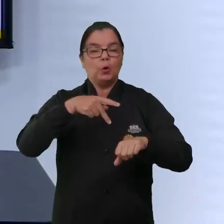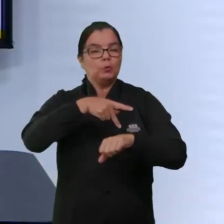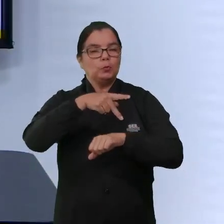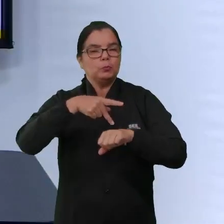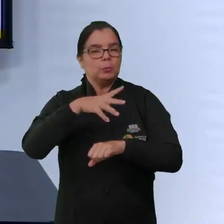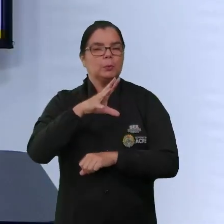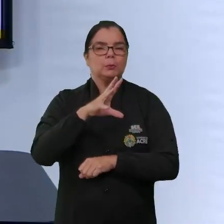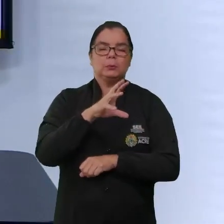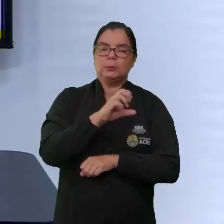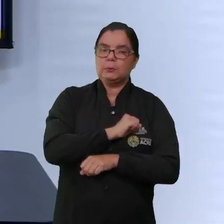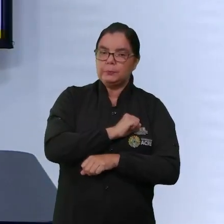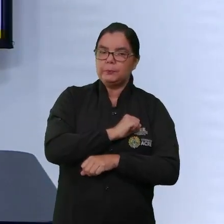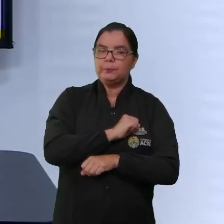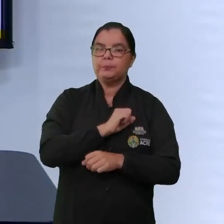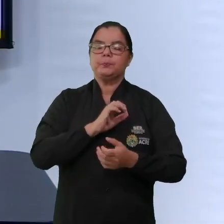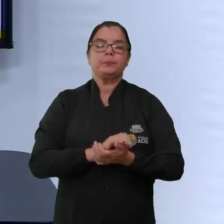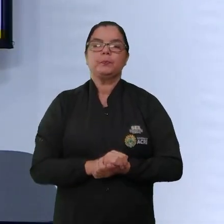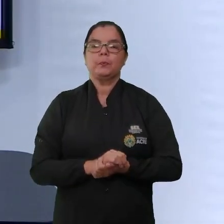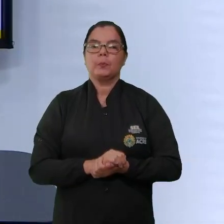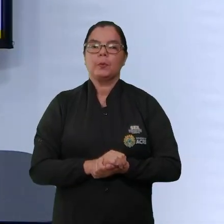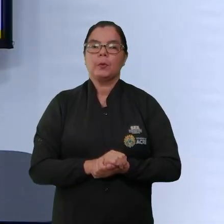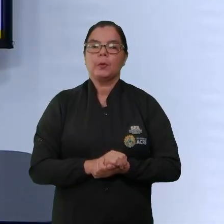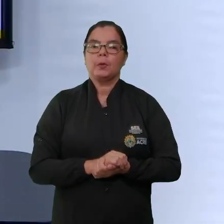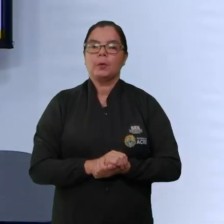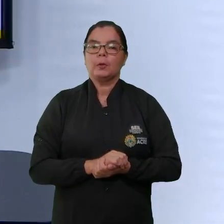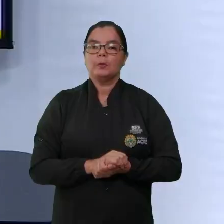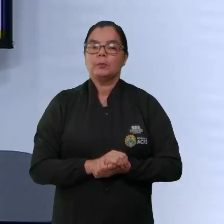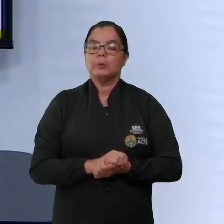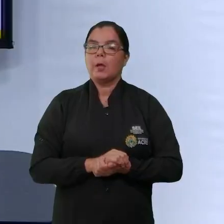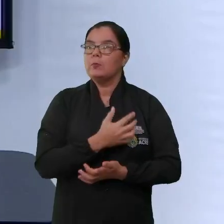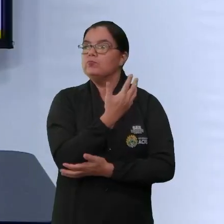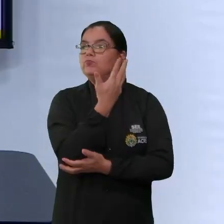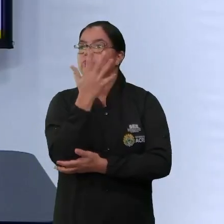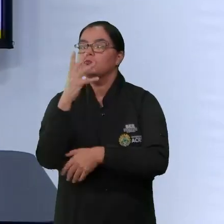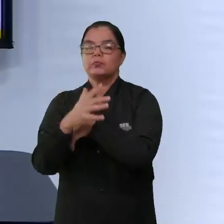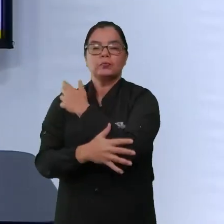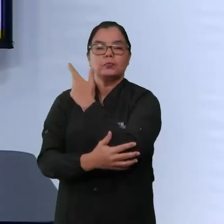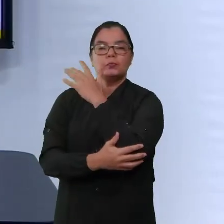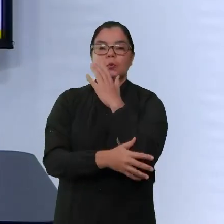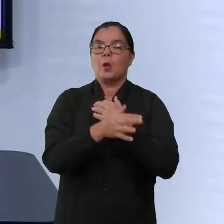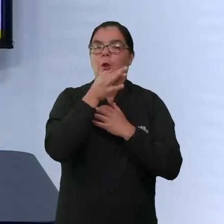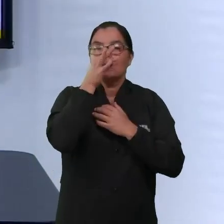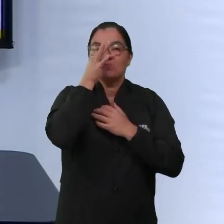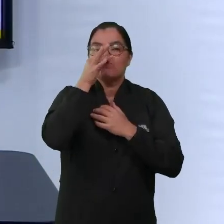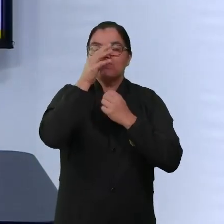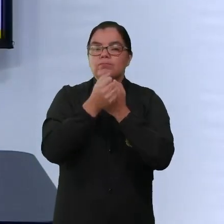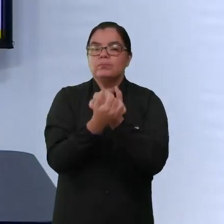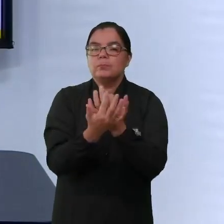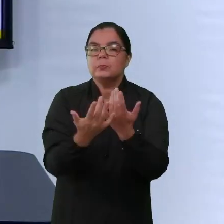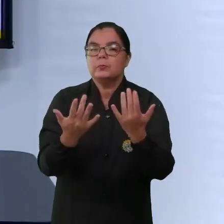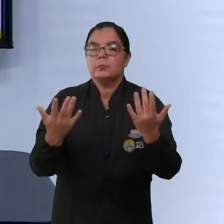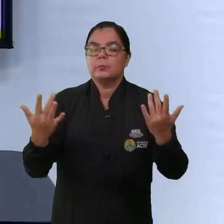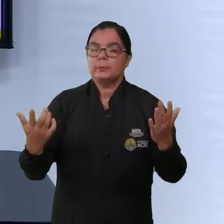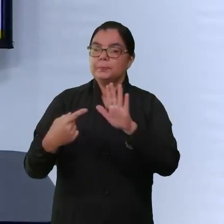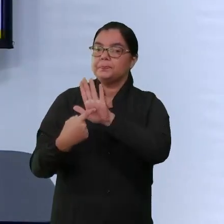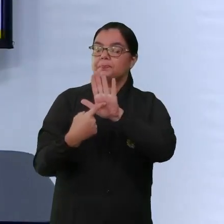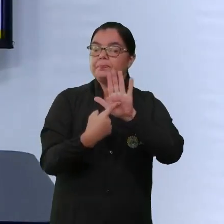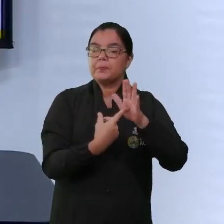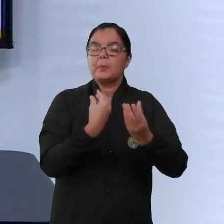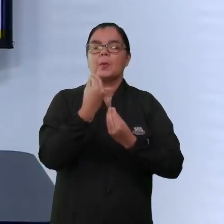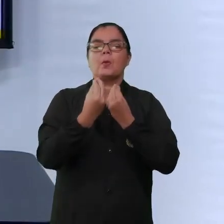amor, do patriotismo, da fauna, da flora brasileira, de mostrar como